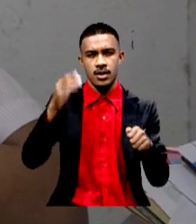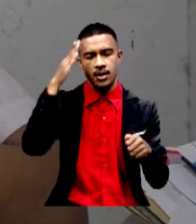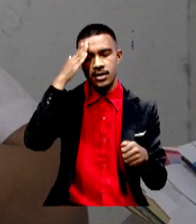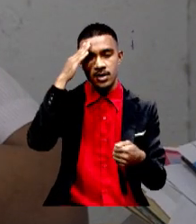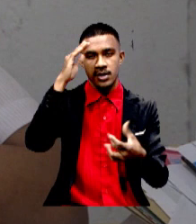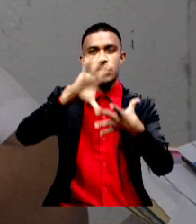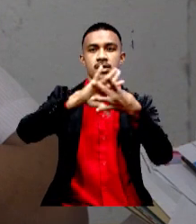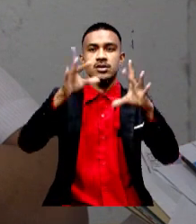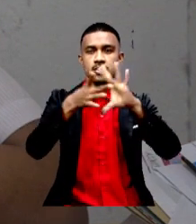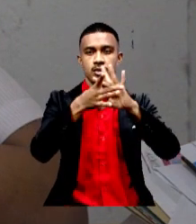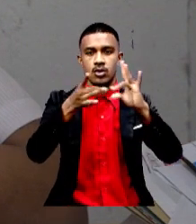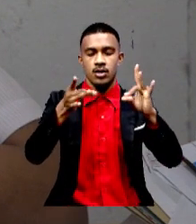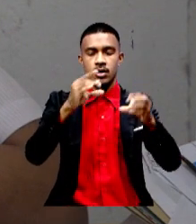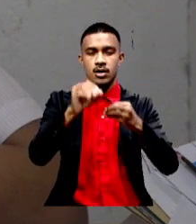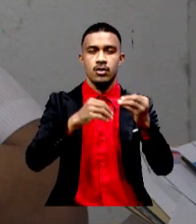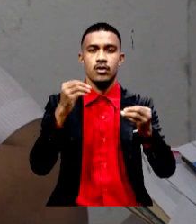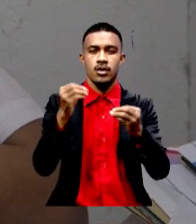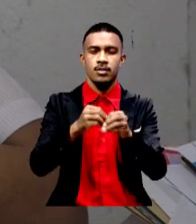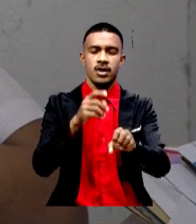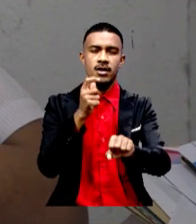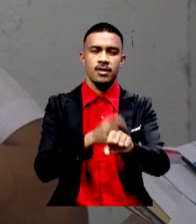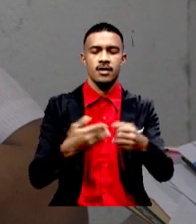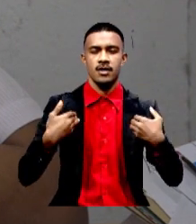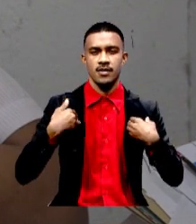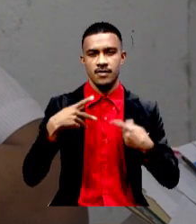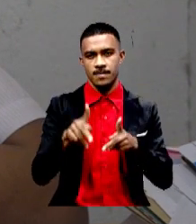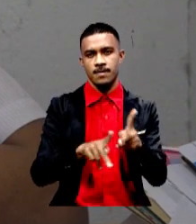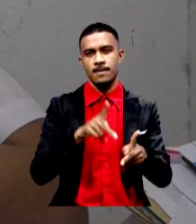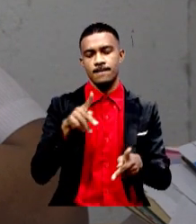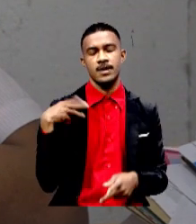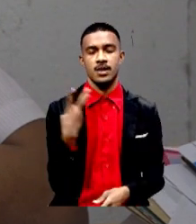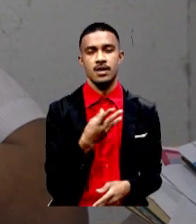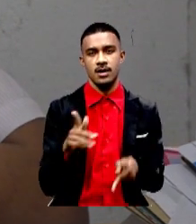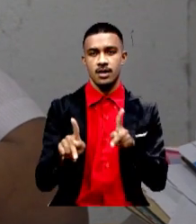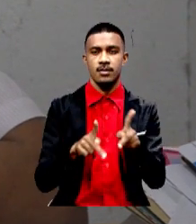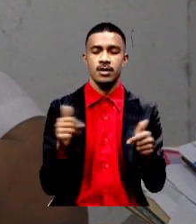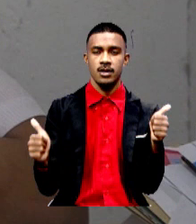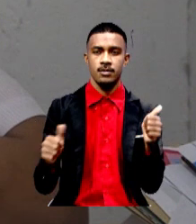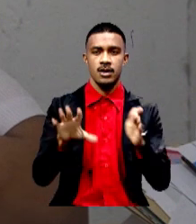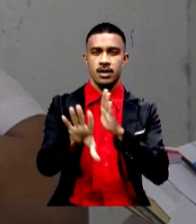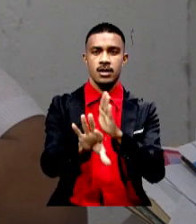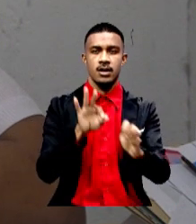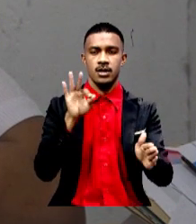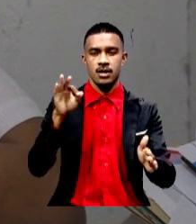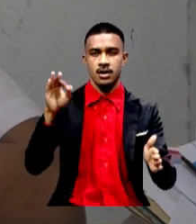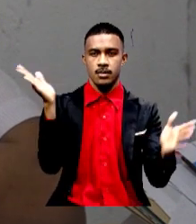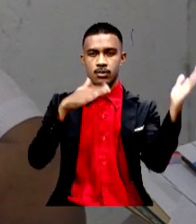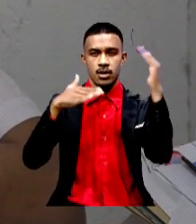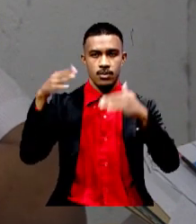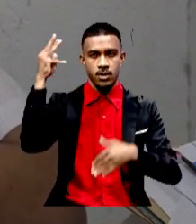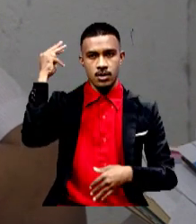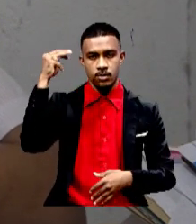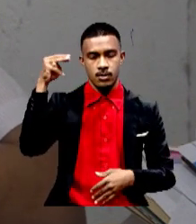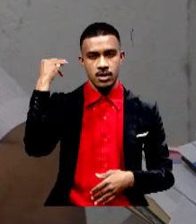kronolozia kono ba kontesmentu esoa kaitene ema ne bema ketan problema moras mental